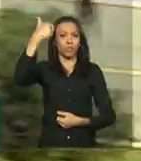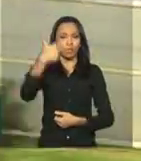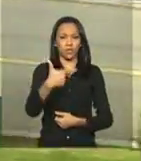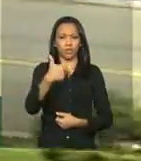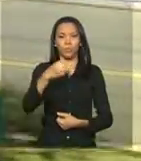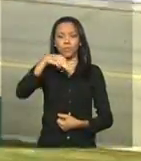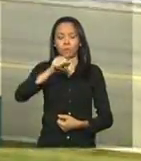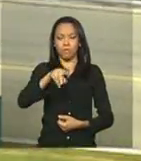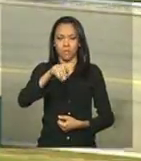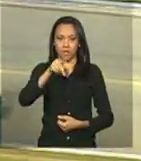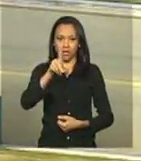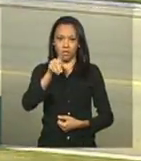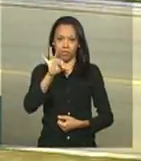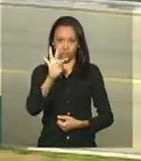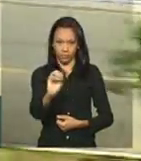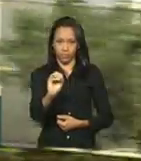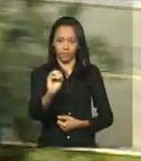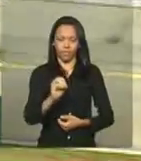mandato.